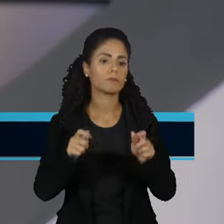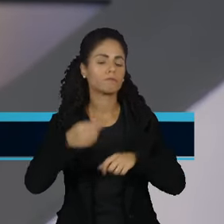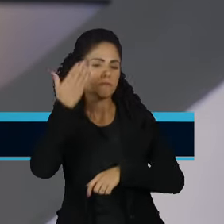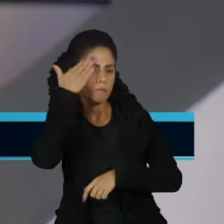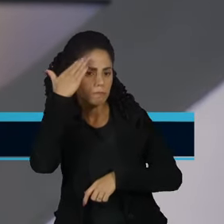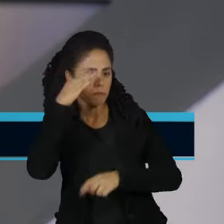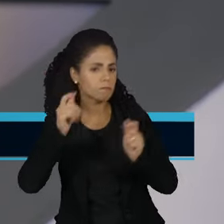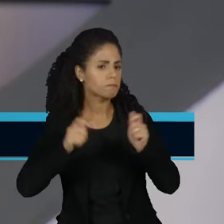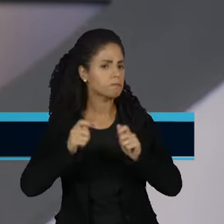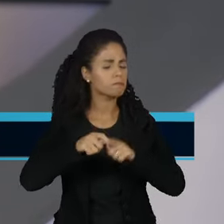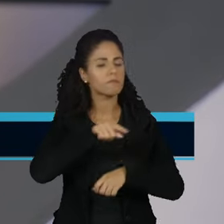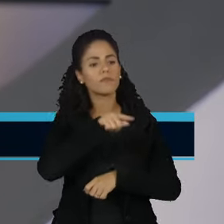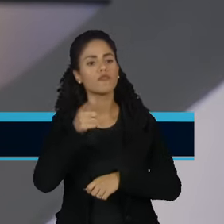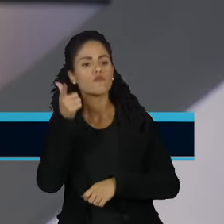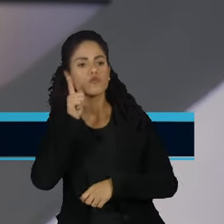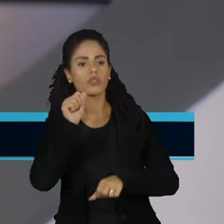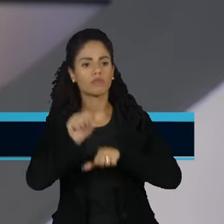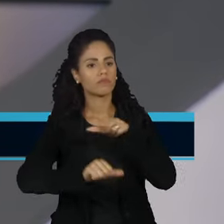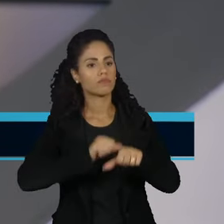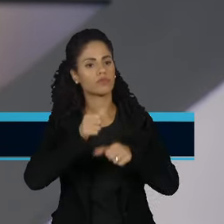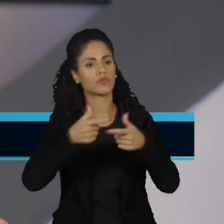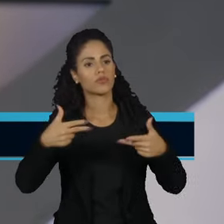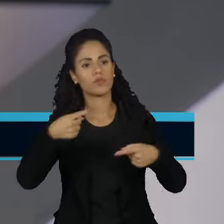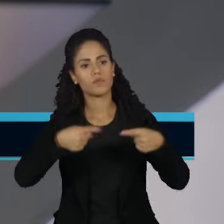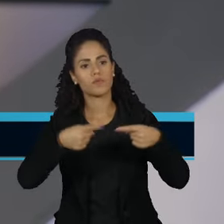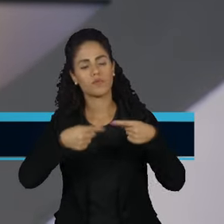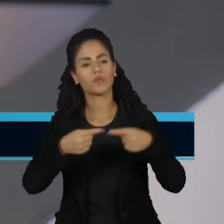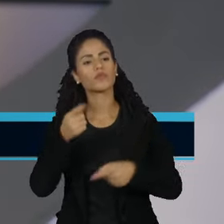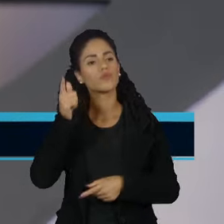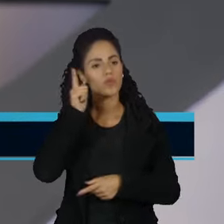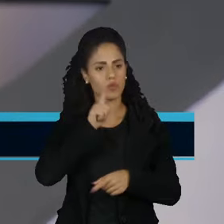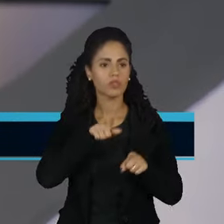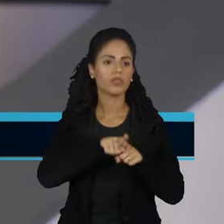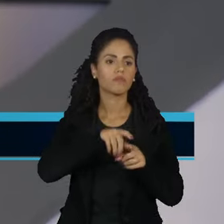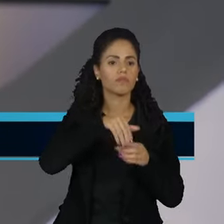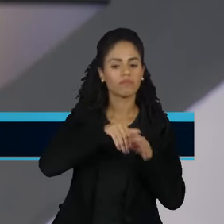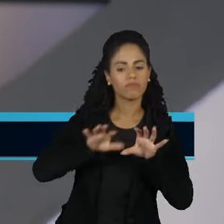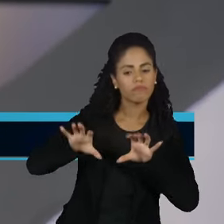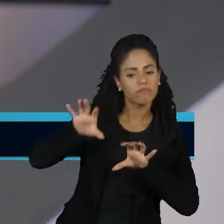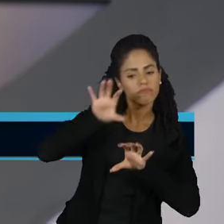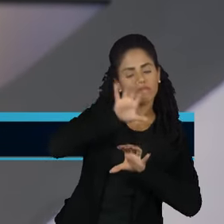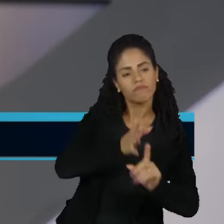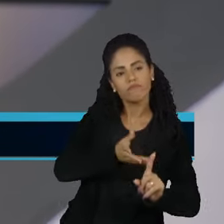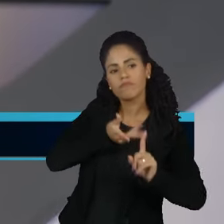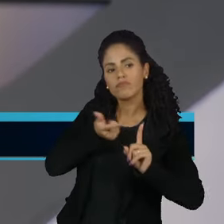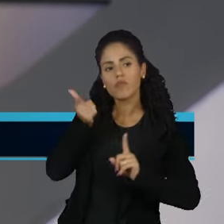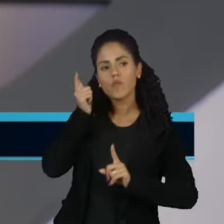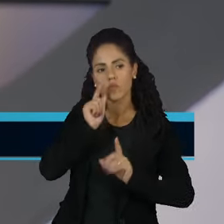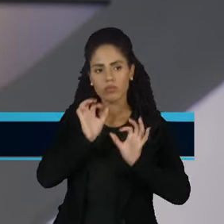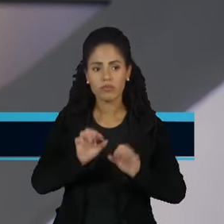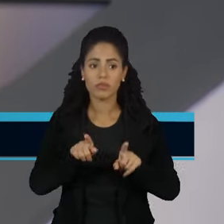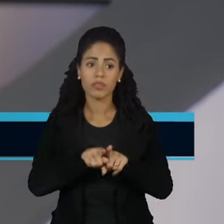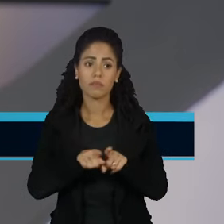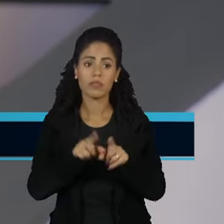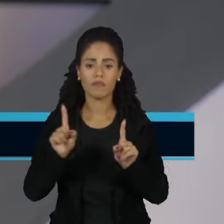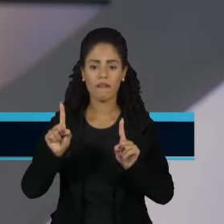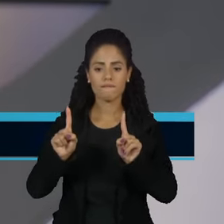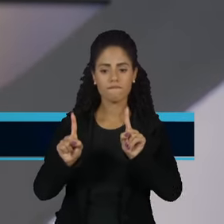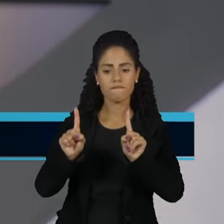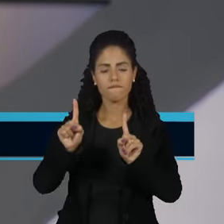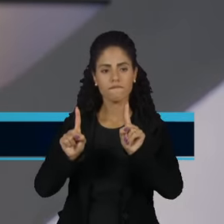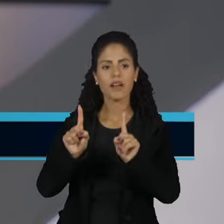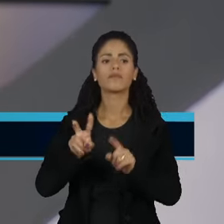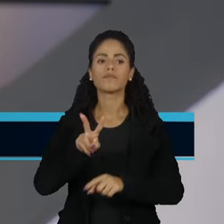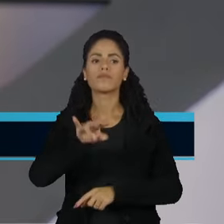capacidade de mudar em termos de políticas e ganhar alguns estados que são também bastante decisivos. Então, acho que a gente vai